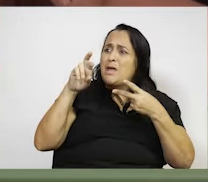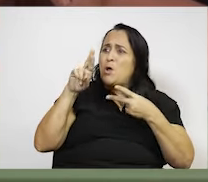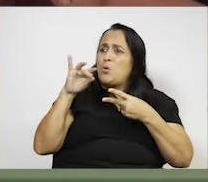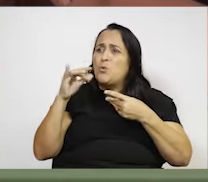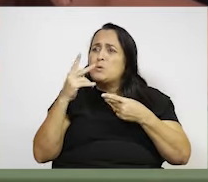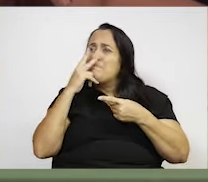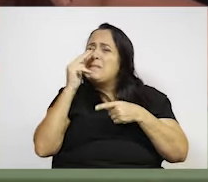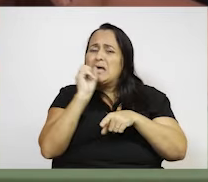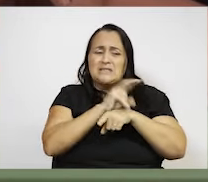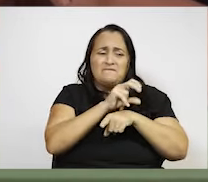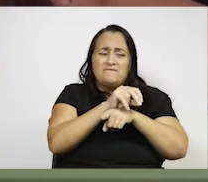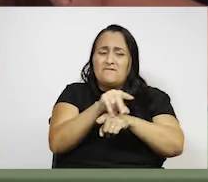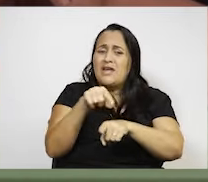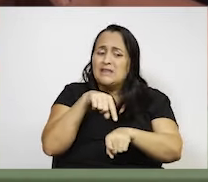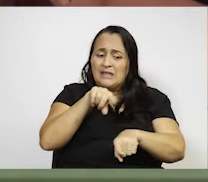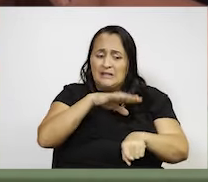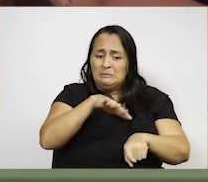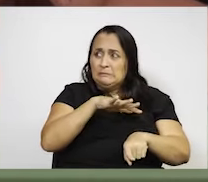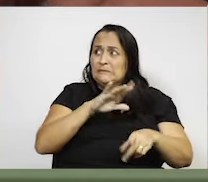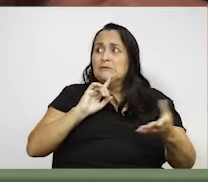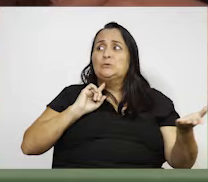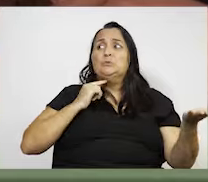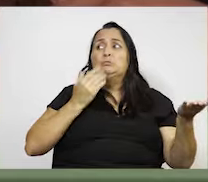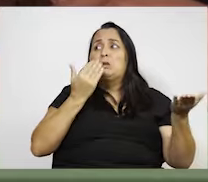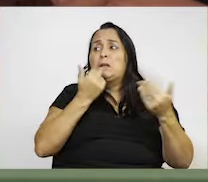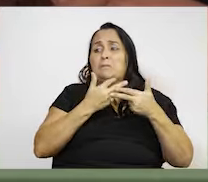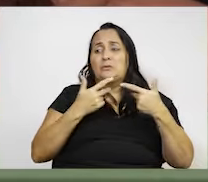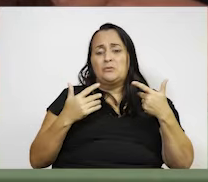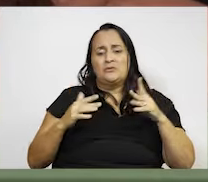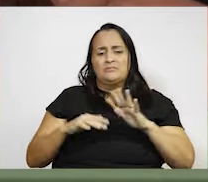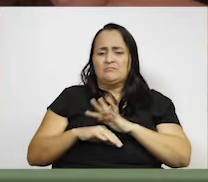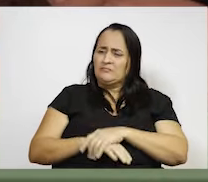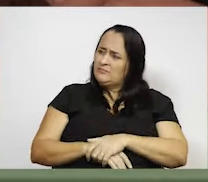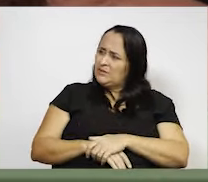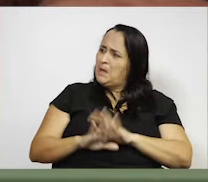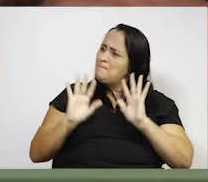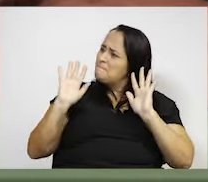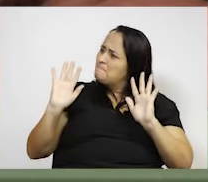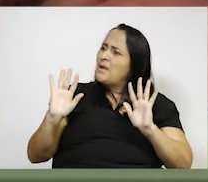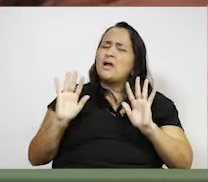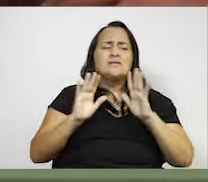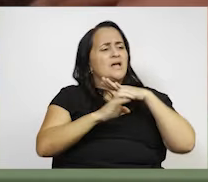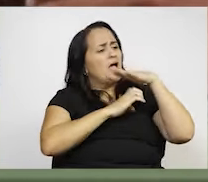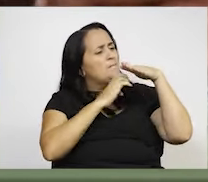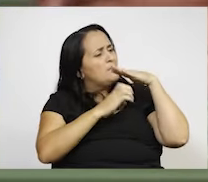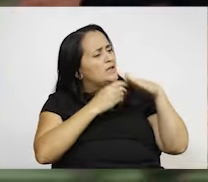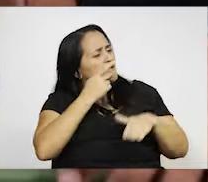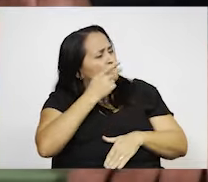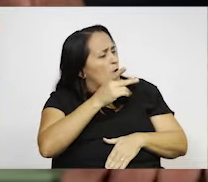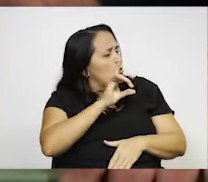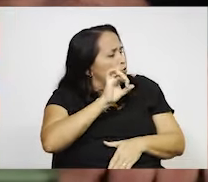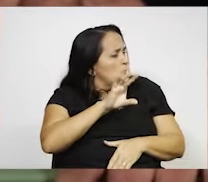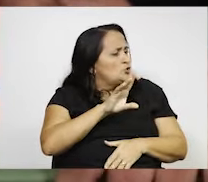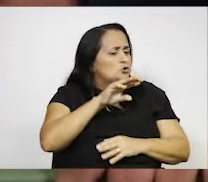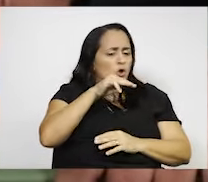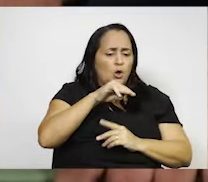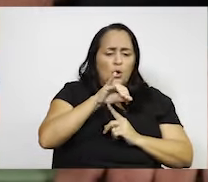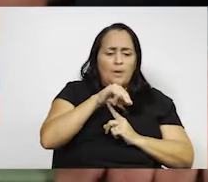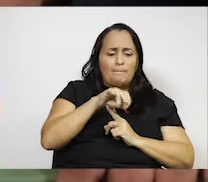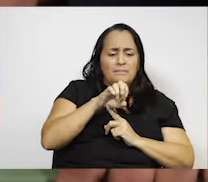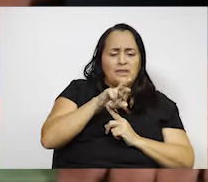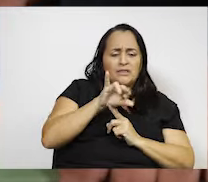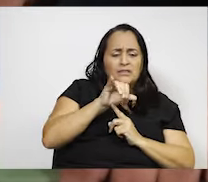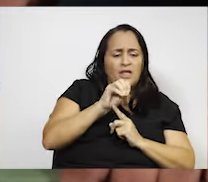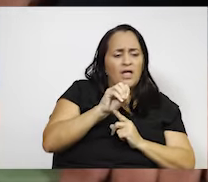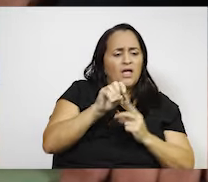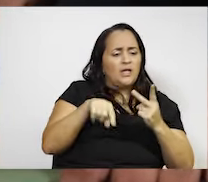alimentos da região. Mas a própria empresa afirma que no rejeito só tinha minério de ferro e areia, apenas. A água que